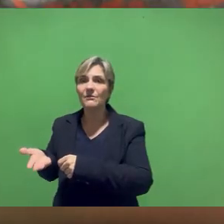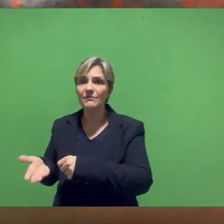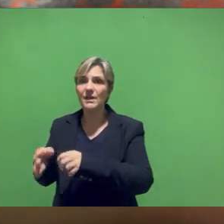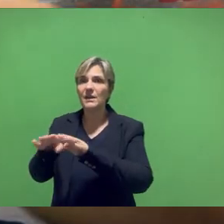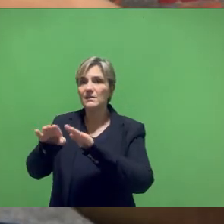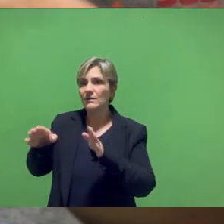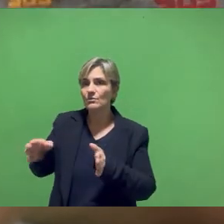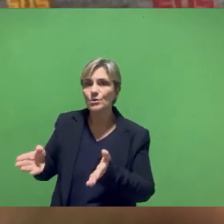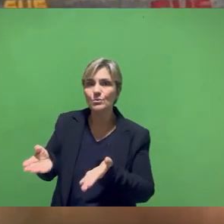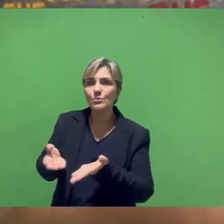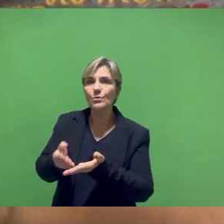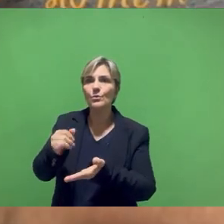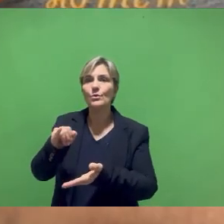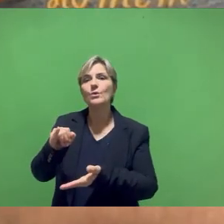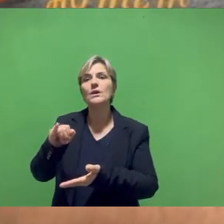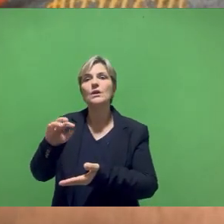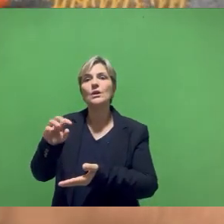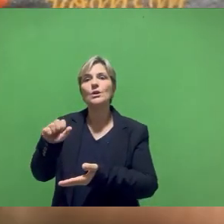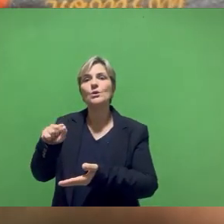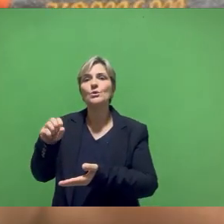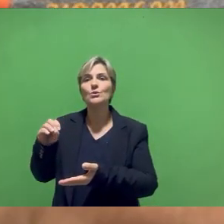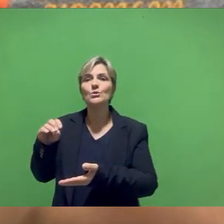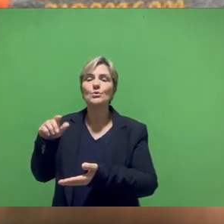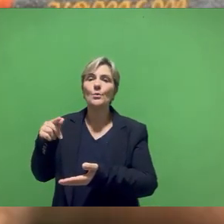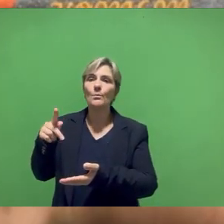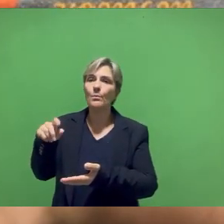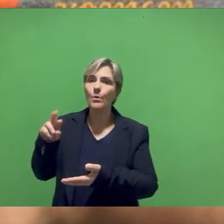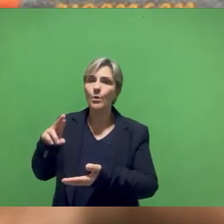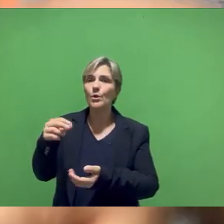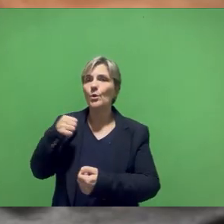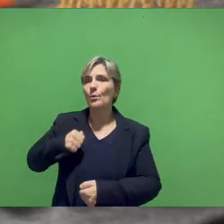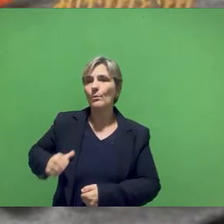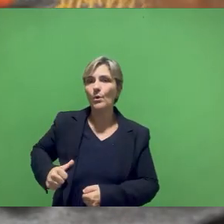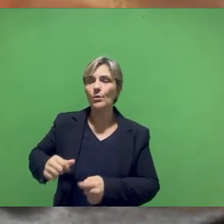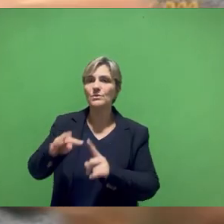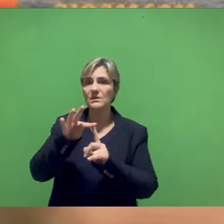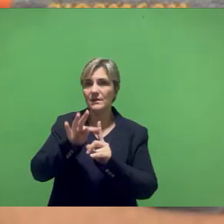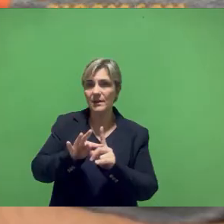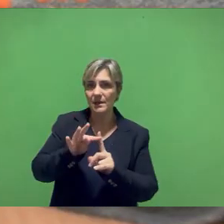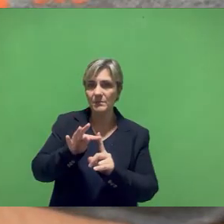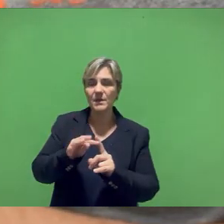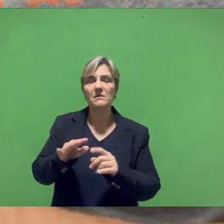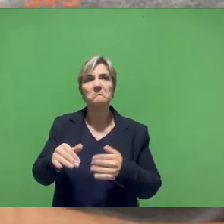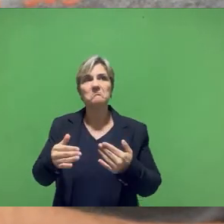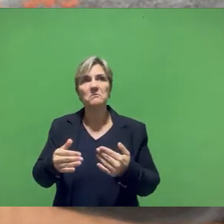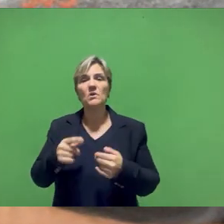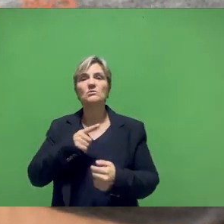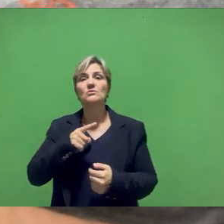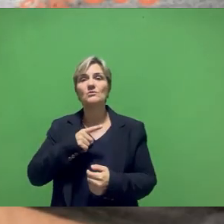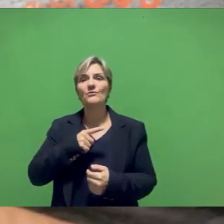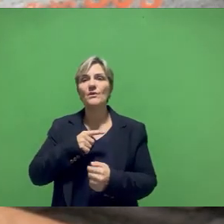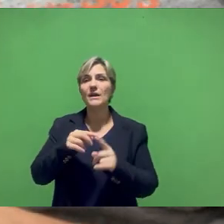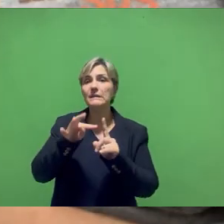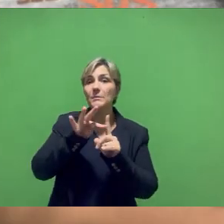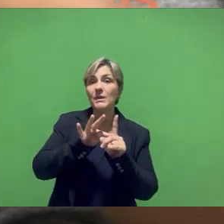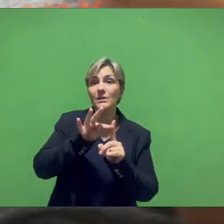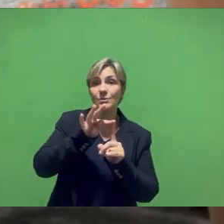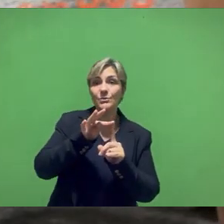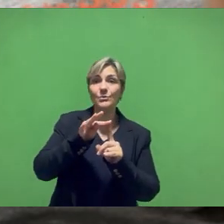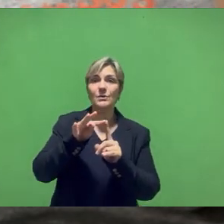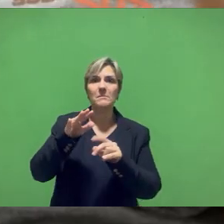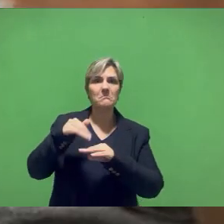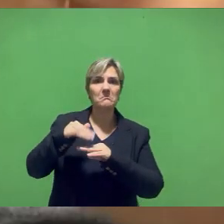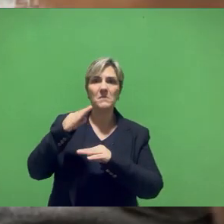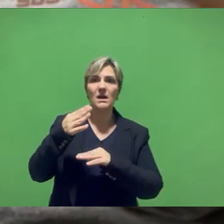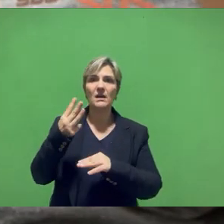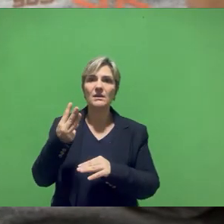do isopor ou da térmica, da bolsa térmica, quando tiver uma temperatura muito alta. Não passar de 30 graus.